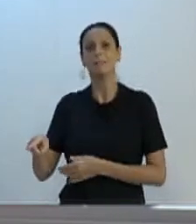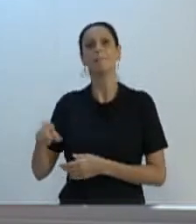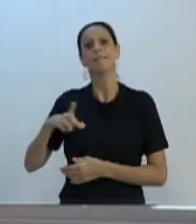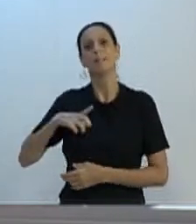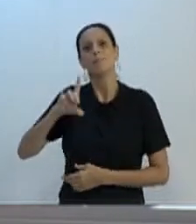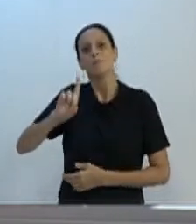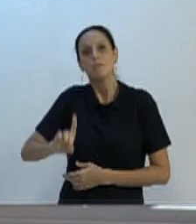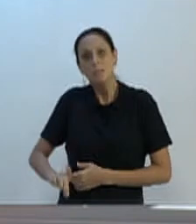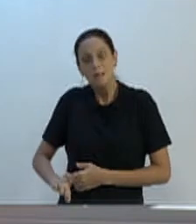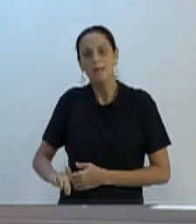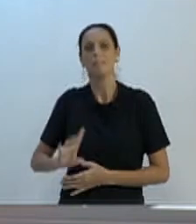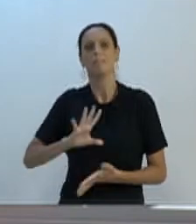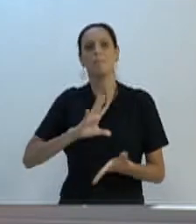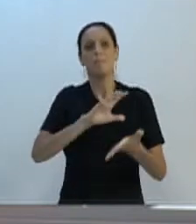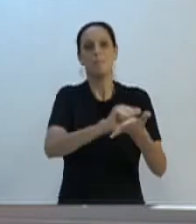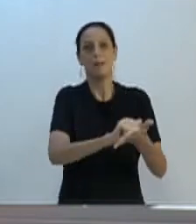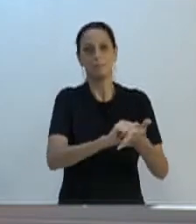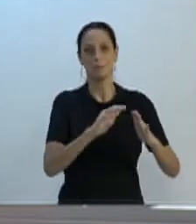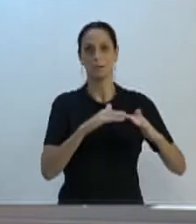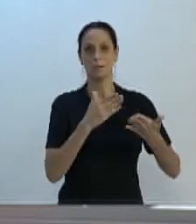Blumenau.